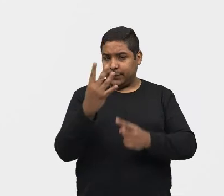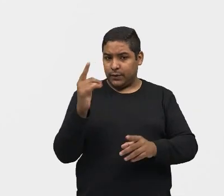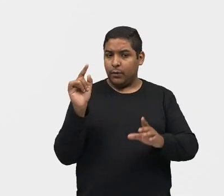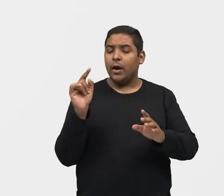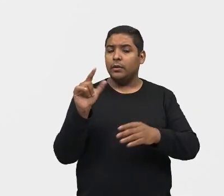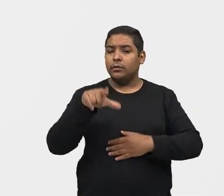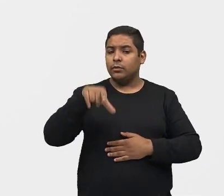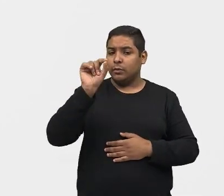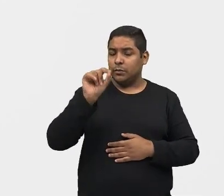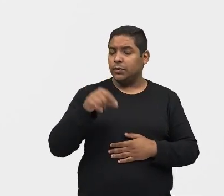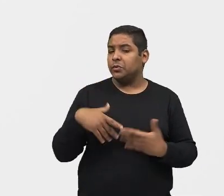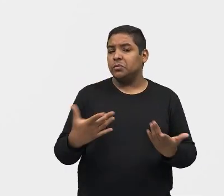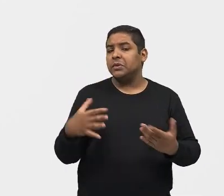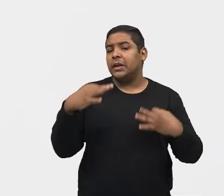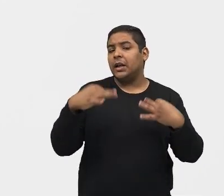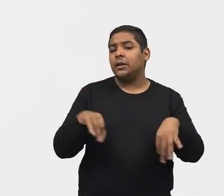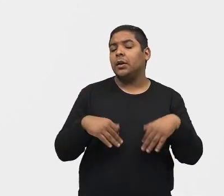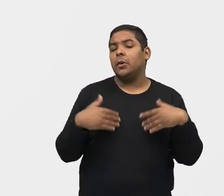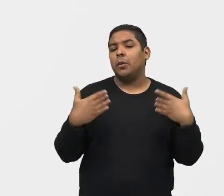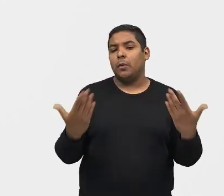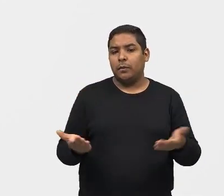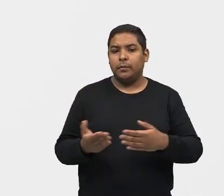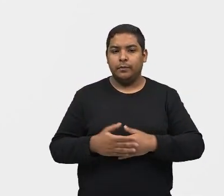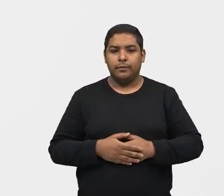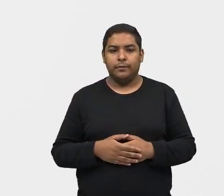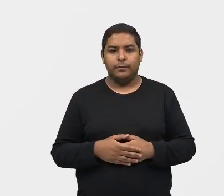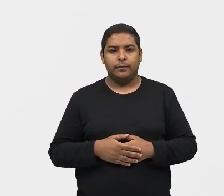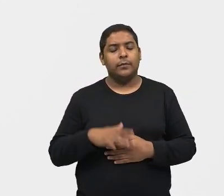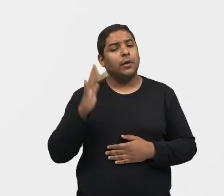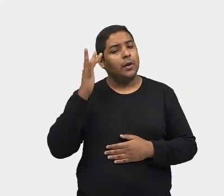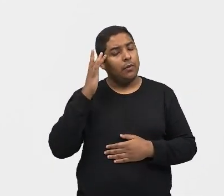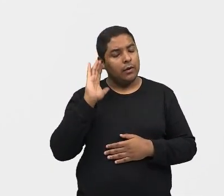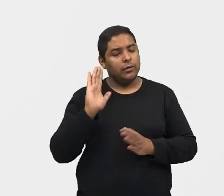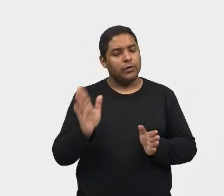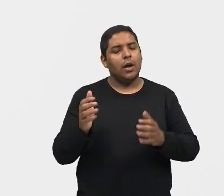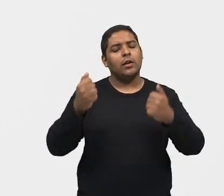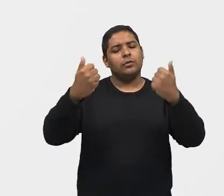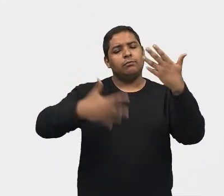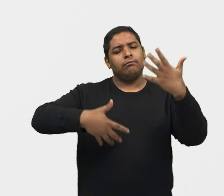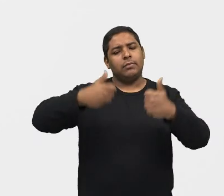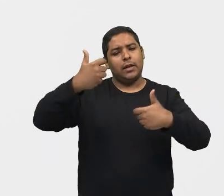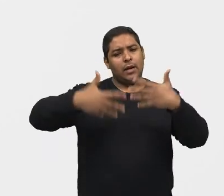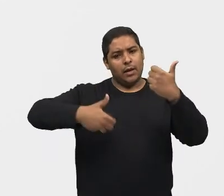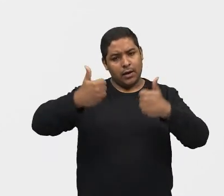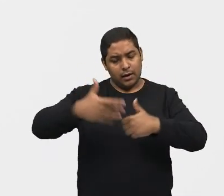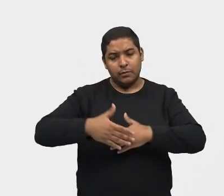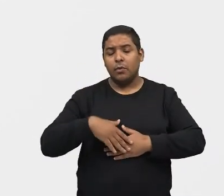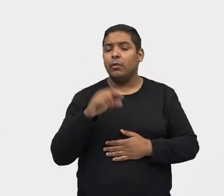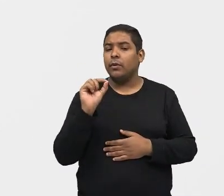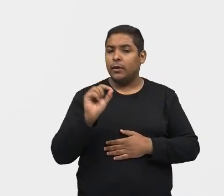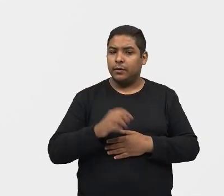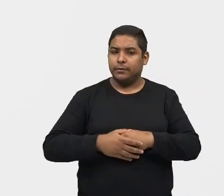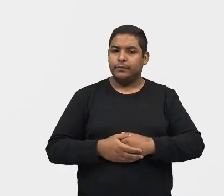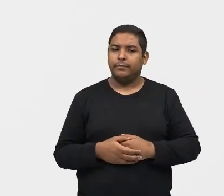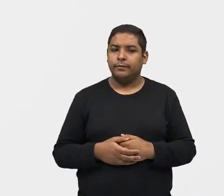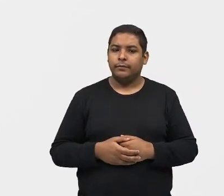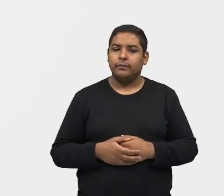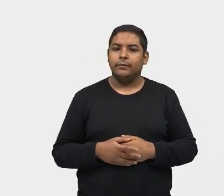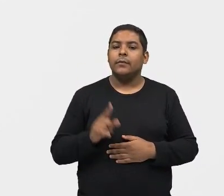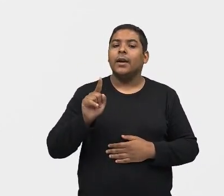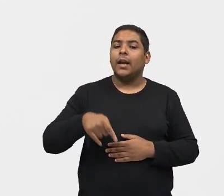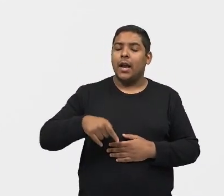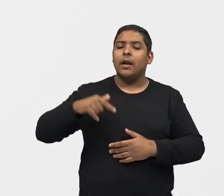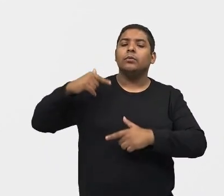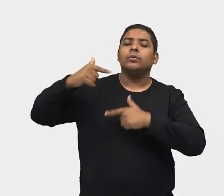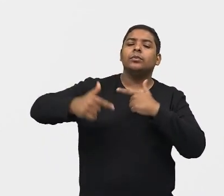alternativas. Qual será a correta? Eu acho que nós falamos durante a nossa correção que dizer o seguinte: é uma herança